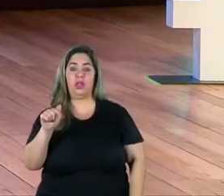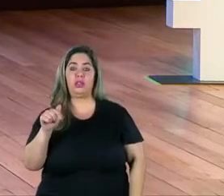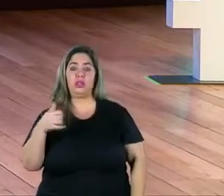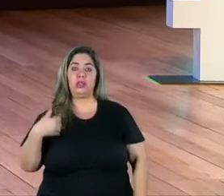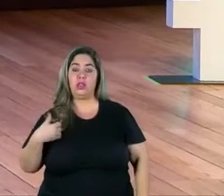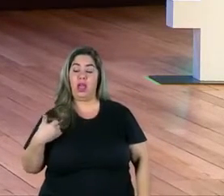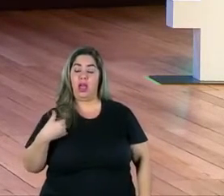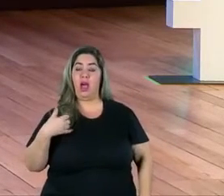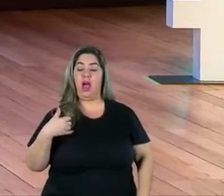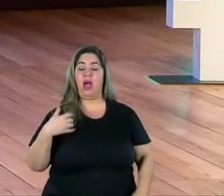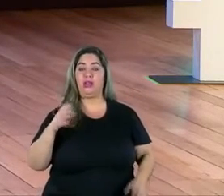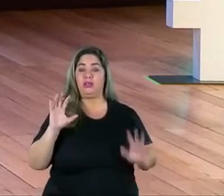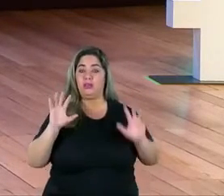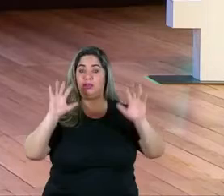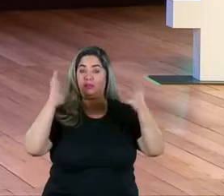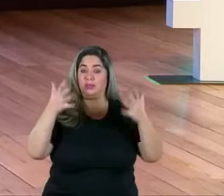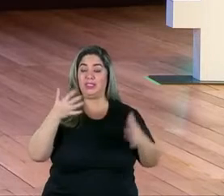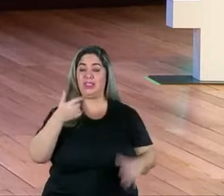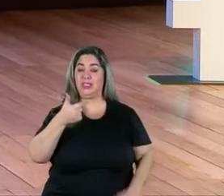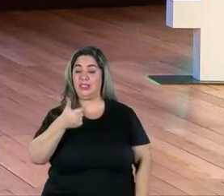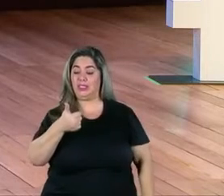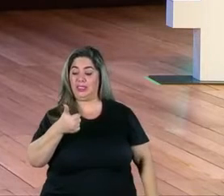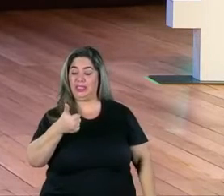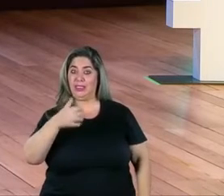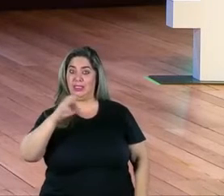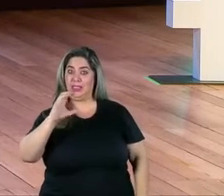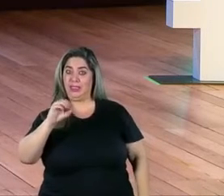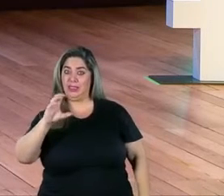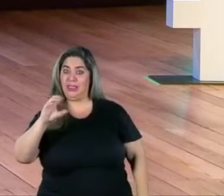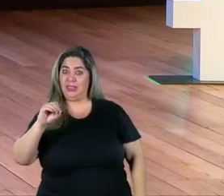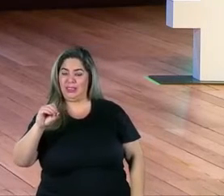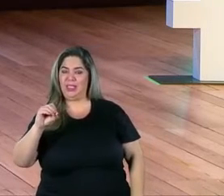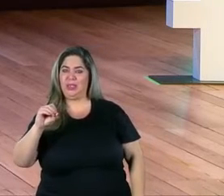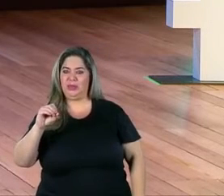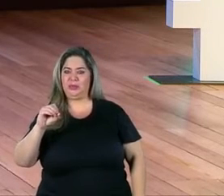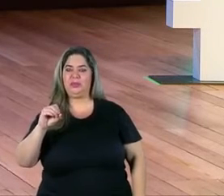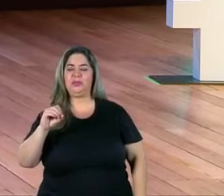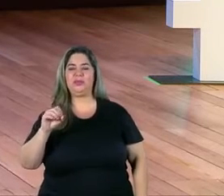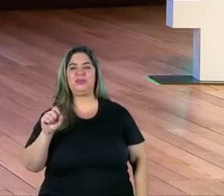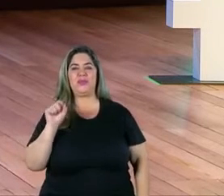e anseio fazer 101. Ele